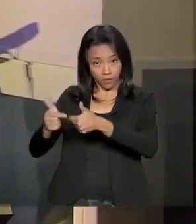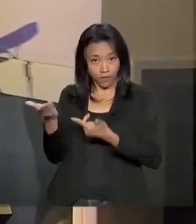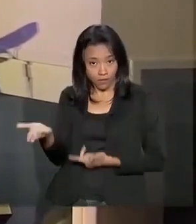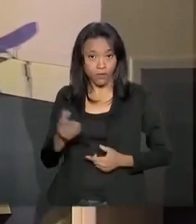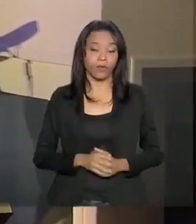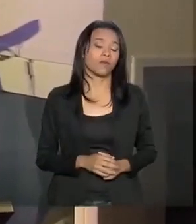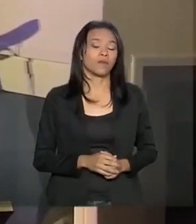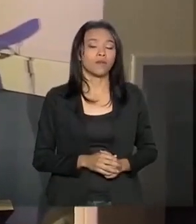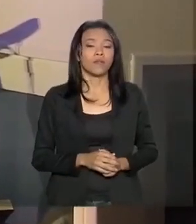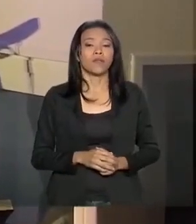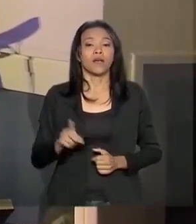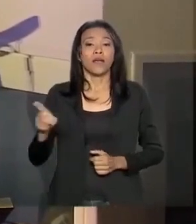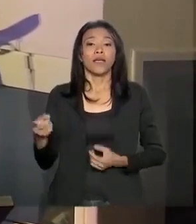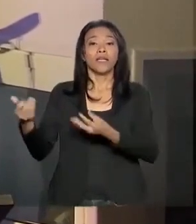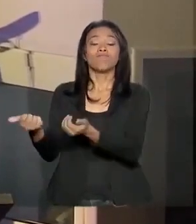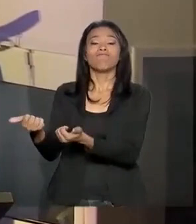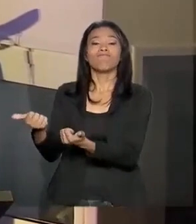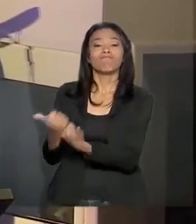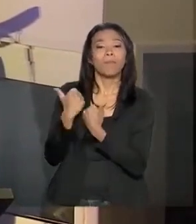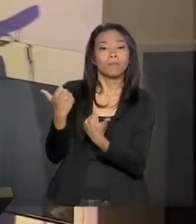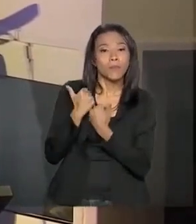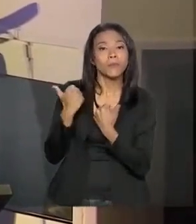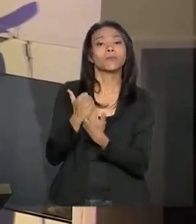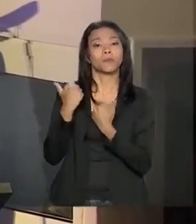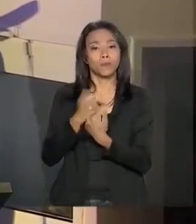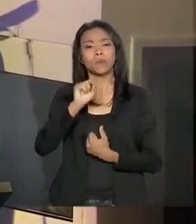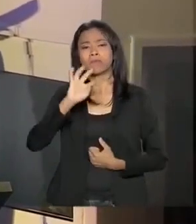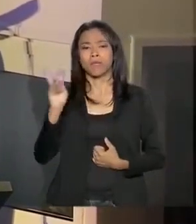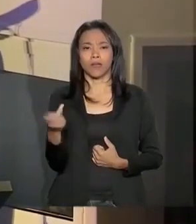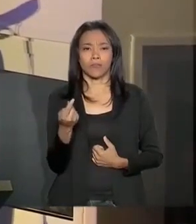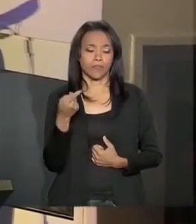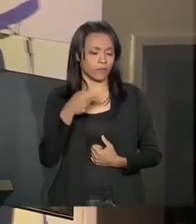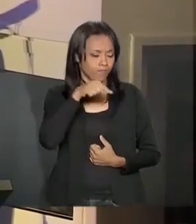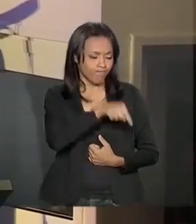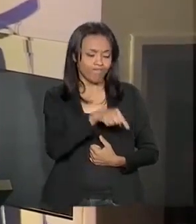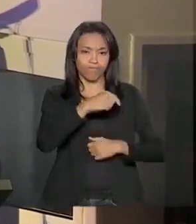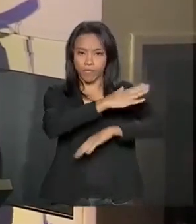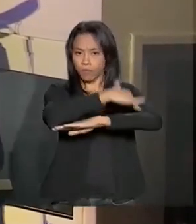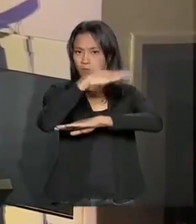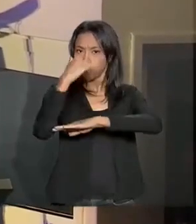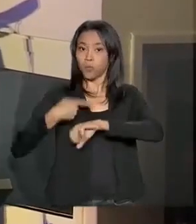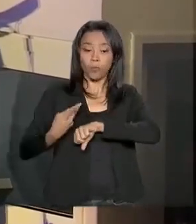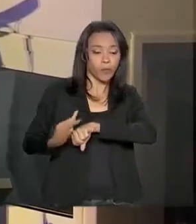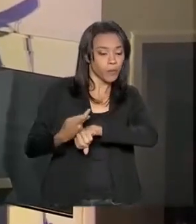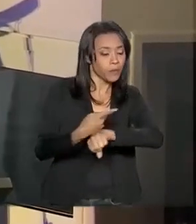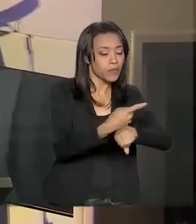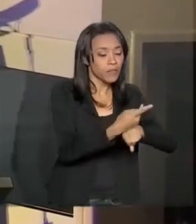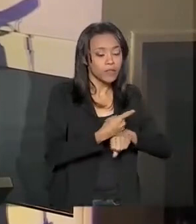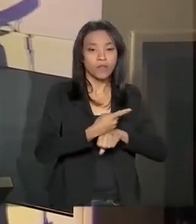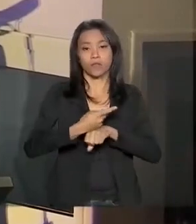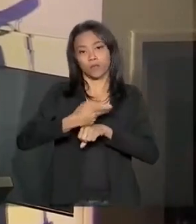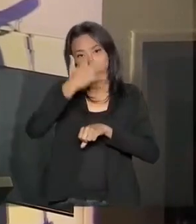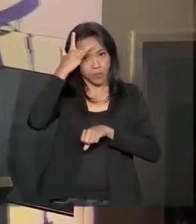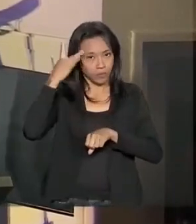Oferecendo. Oitia. A ajuda. Eta Ezra. Na busca dos desaparecidos.